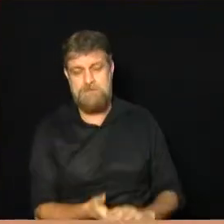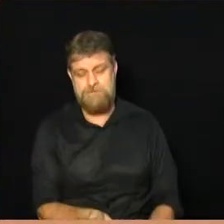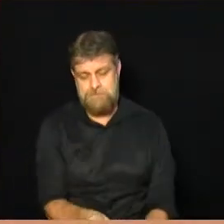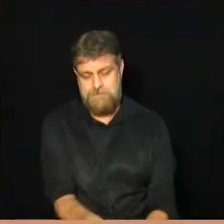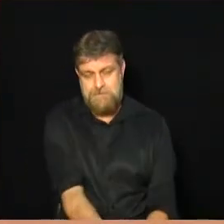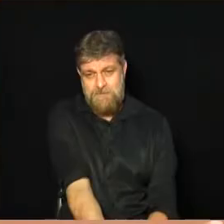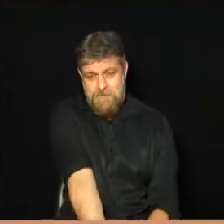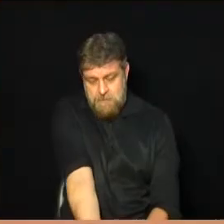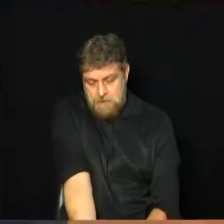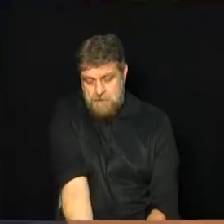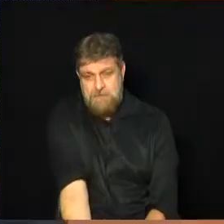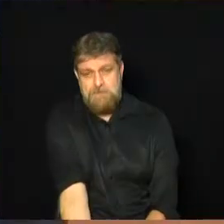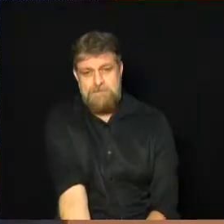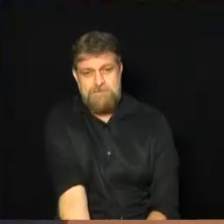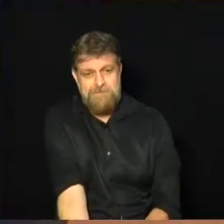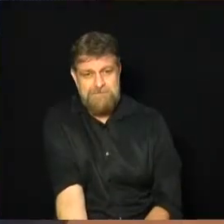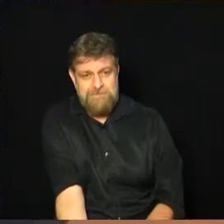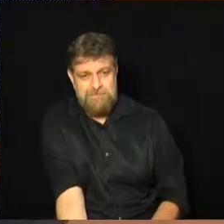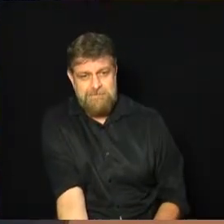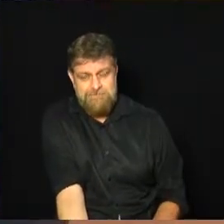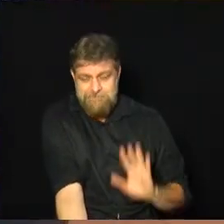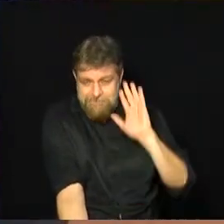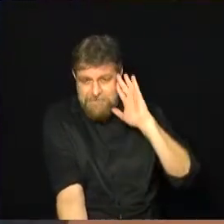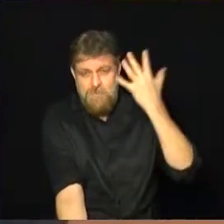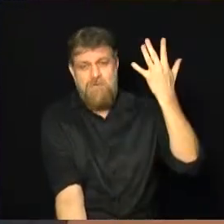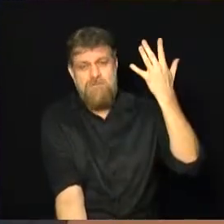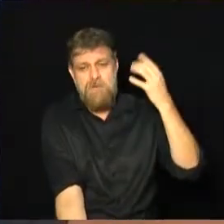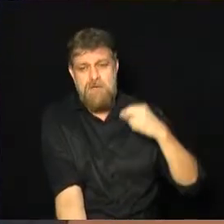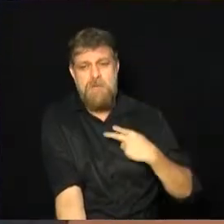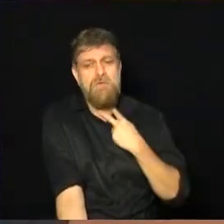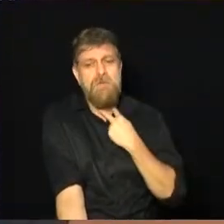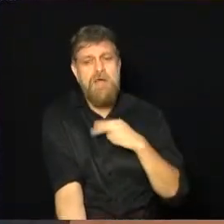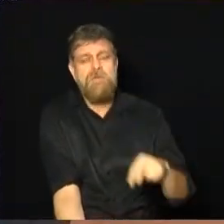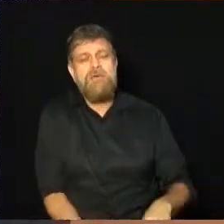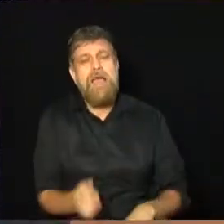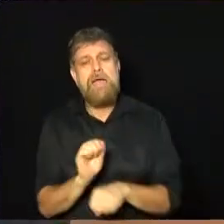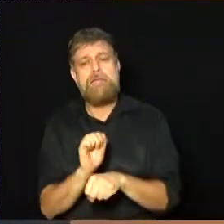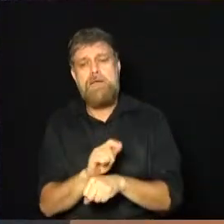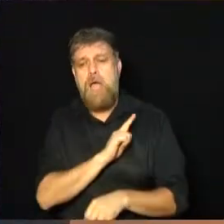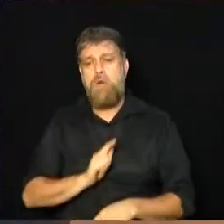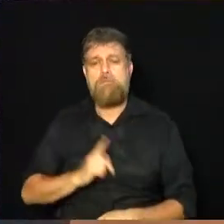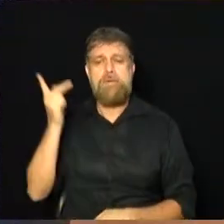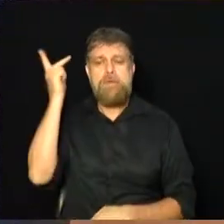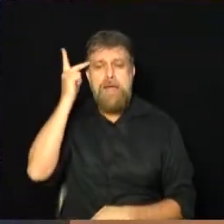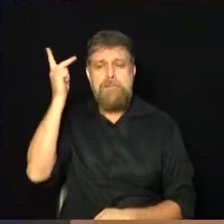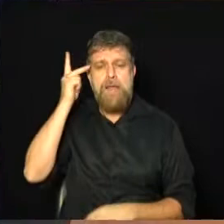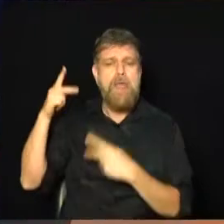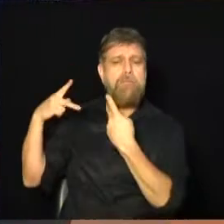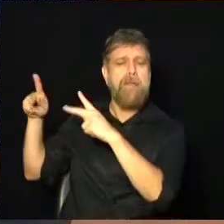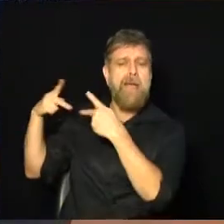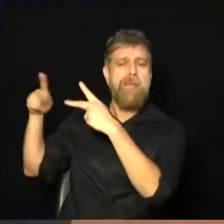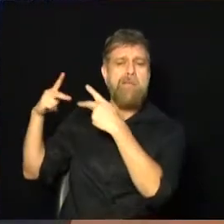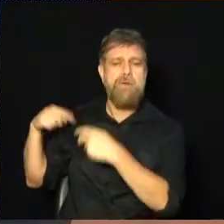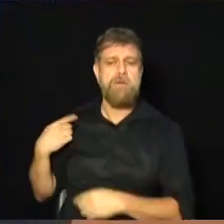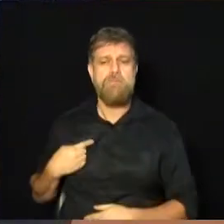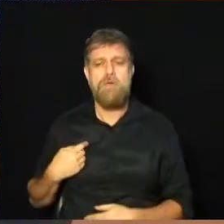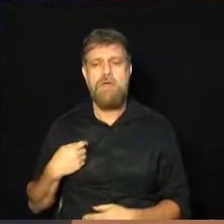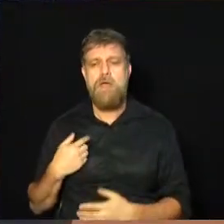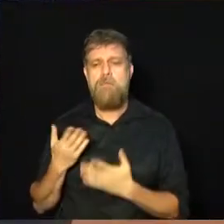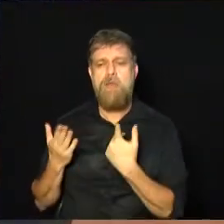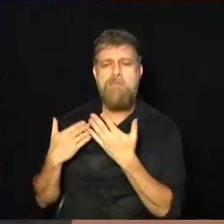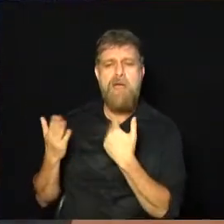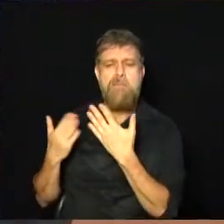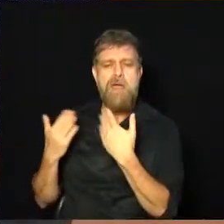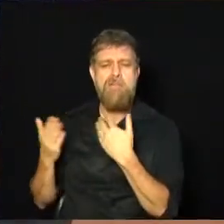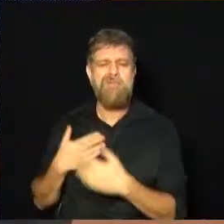problema é resolver, né? Porque não adianta a gente ficar aqui esperando o Estado, e aí fica com conversa fiada e